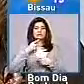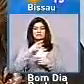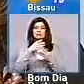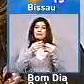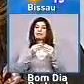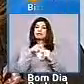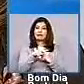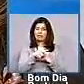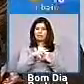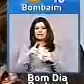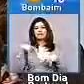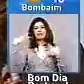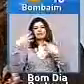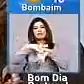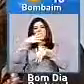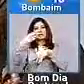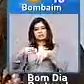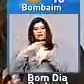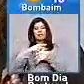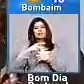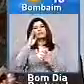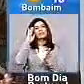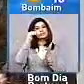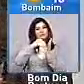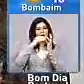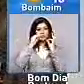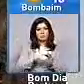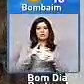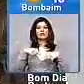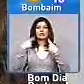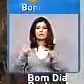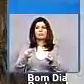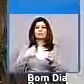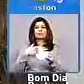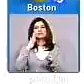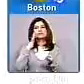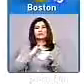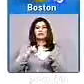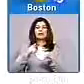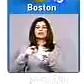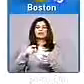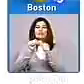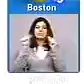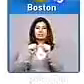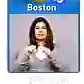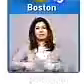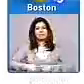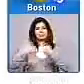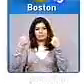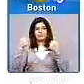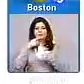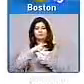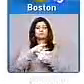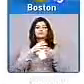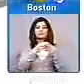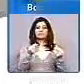e posteriormente, com os resultados obtidos, iremos procurar uma solução de melhoramento do sistema. Para além dos resíduos das minas